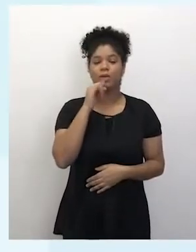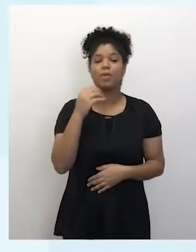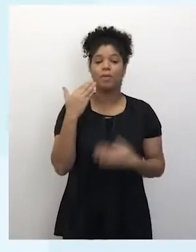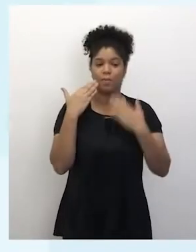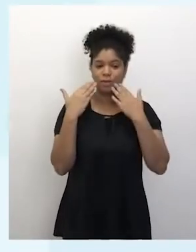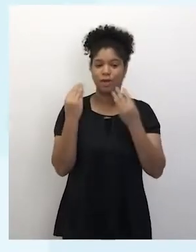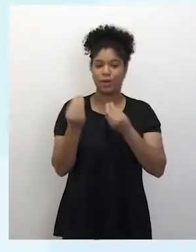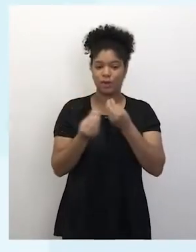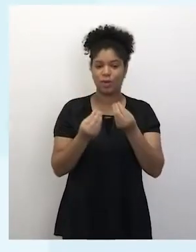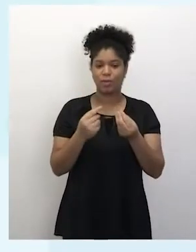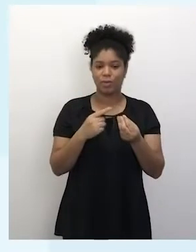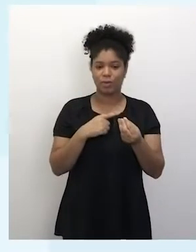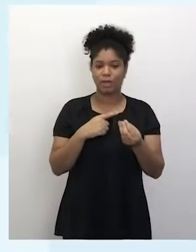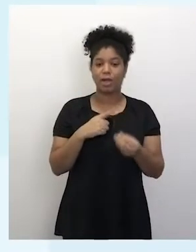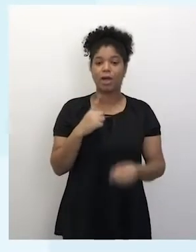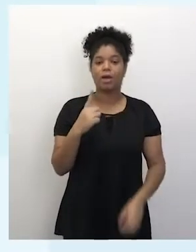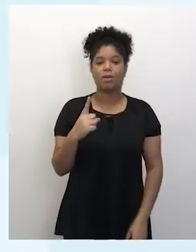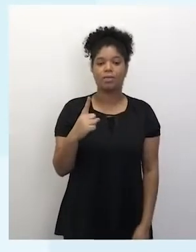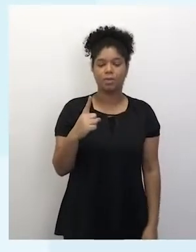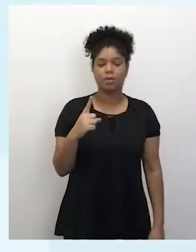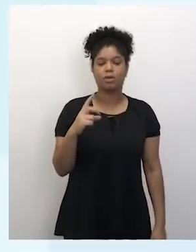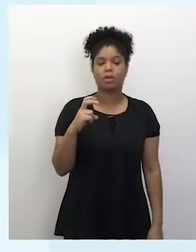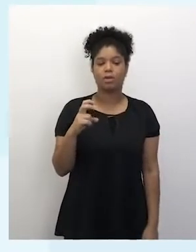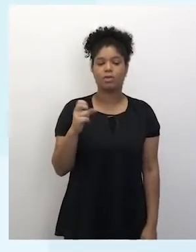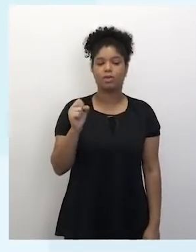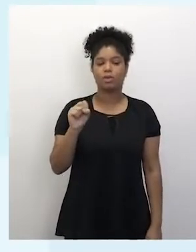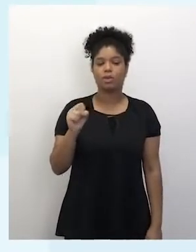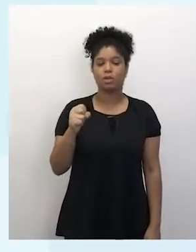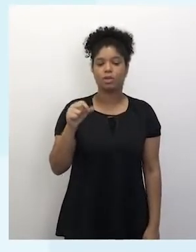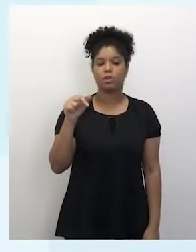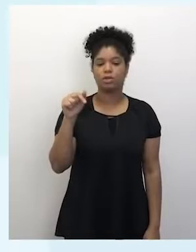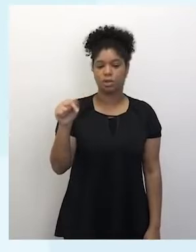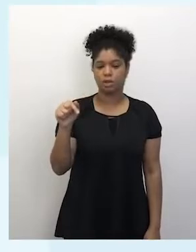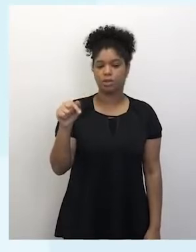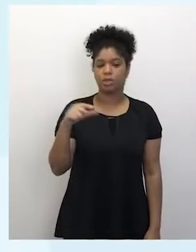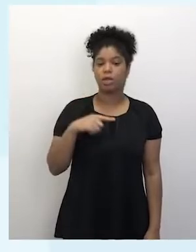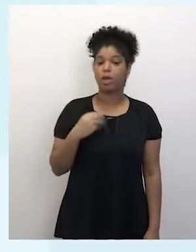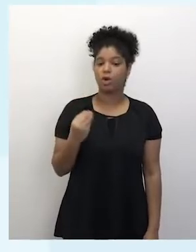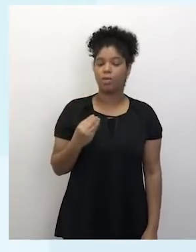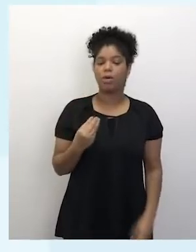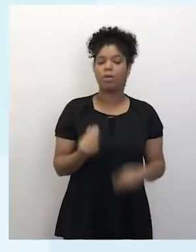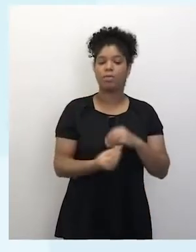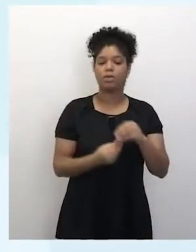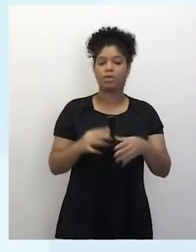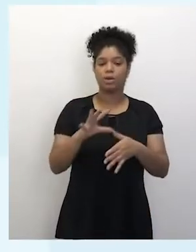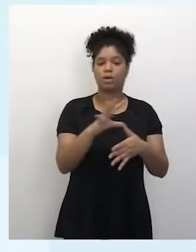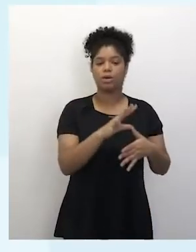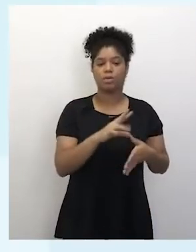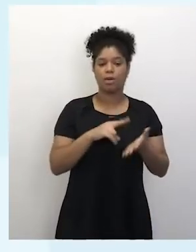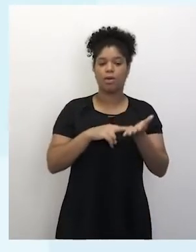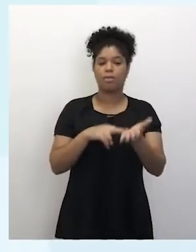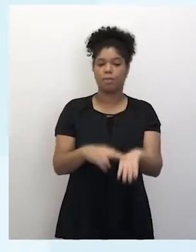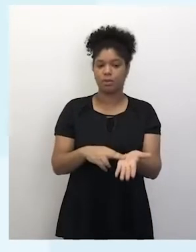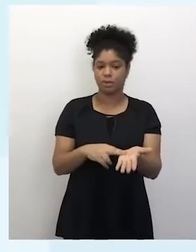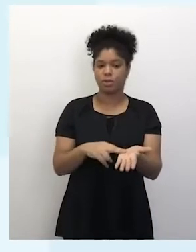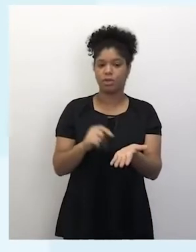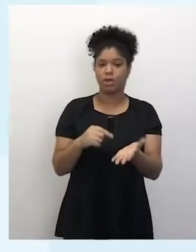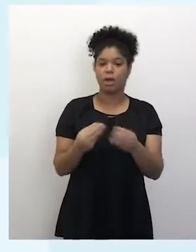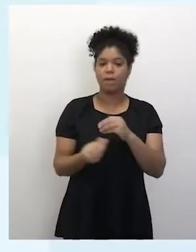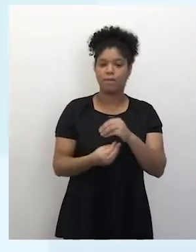de Mercator, de 1587. Então, por meio da cartografia, quaisquer